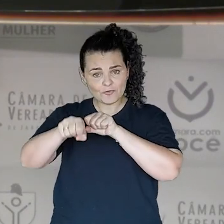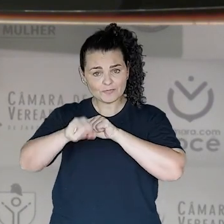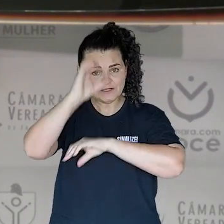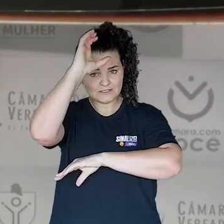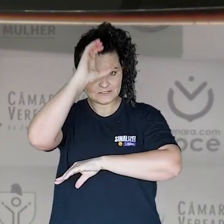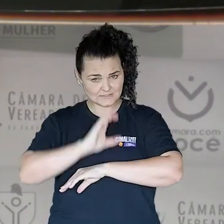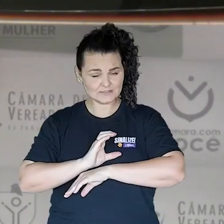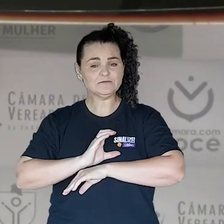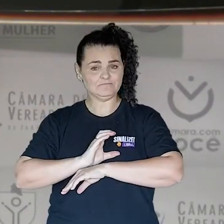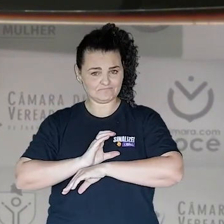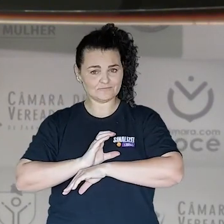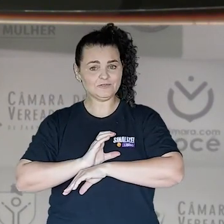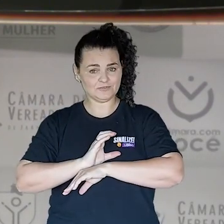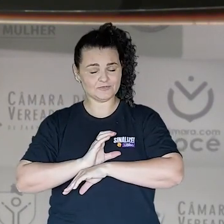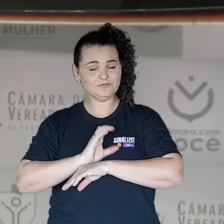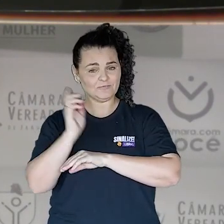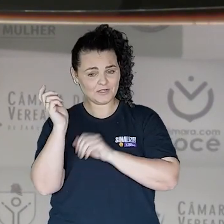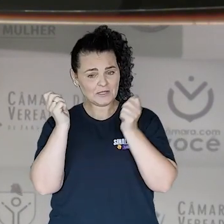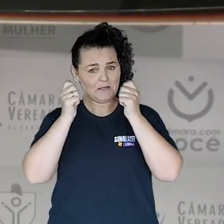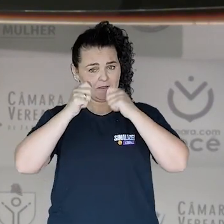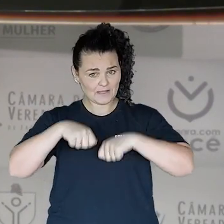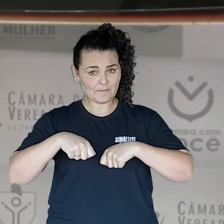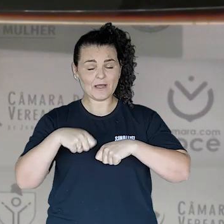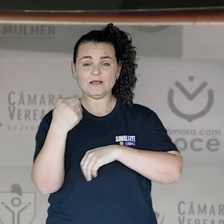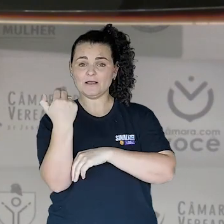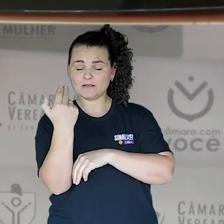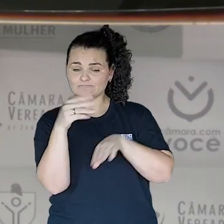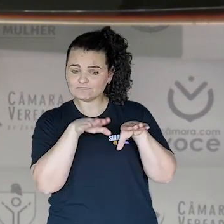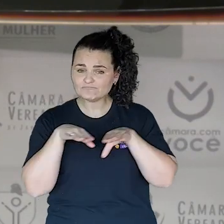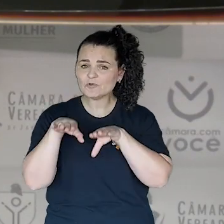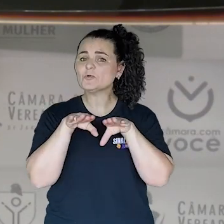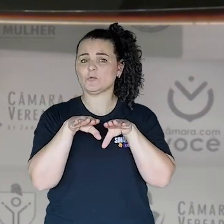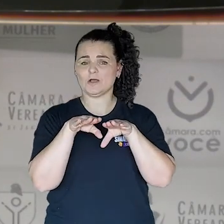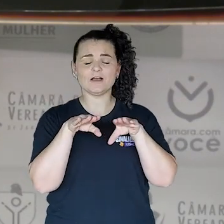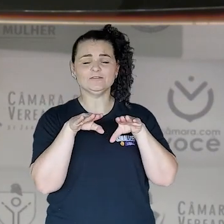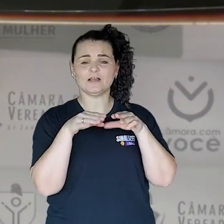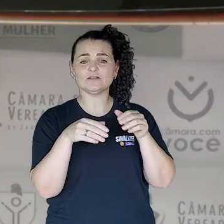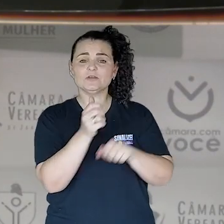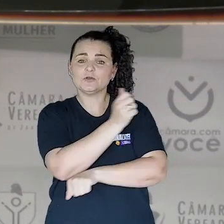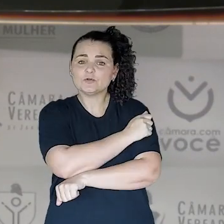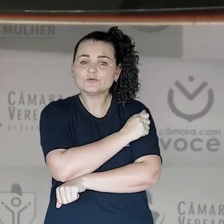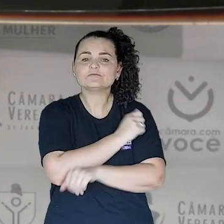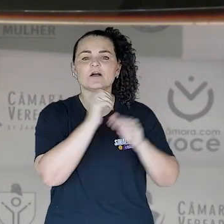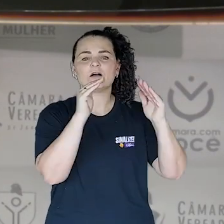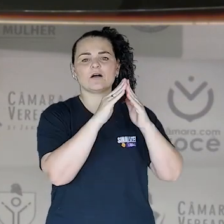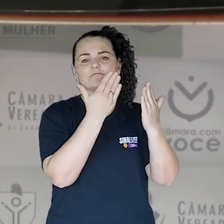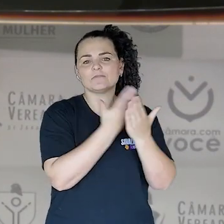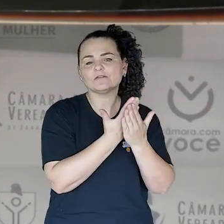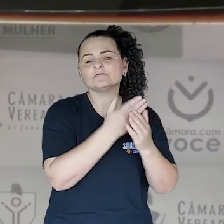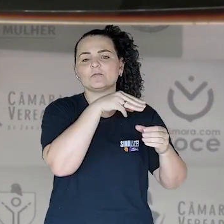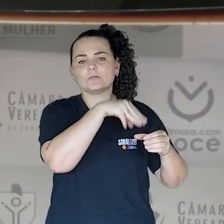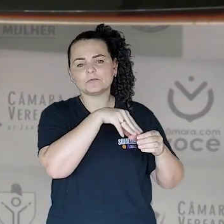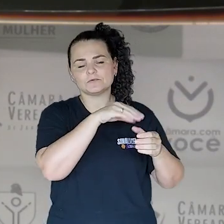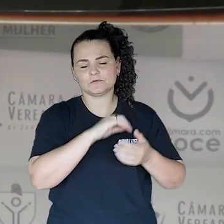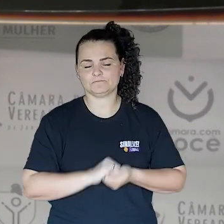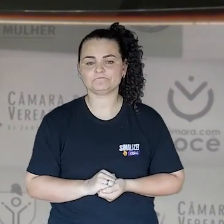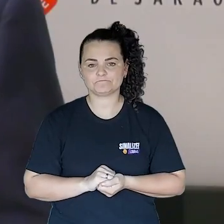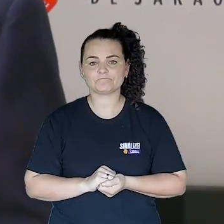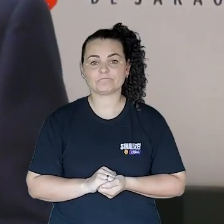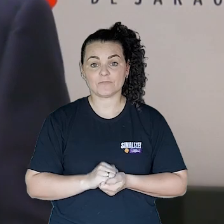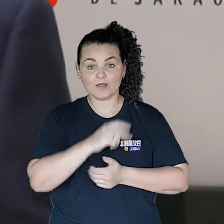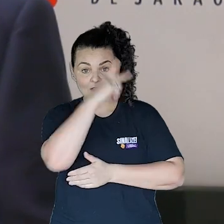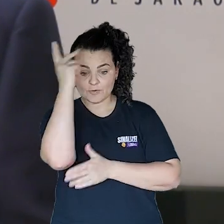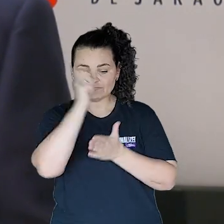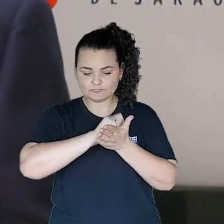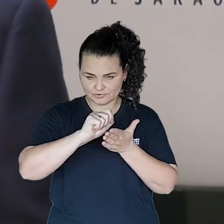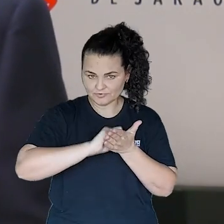a formação de cidadã capazes de competir em igualdade de condições com os alunos do sistema convencional